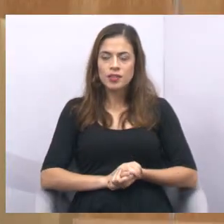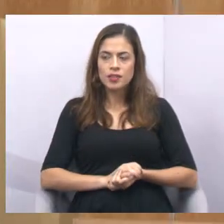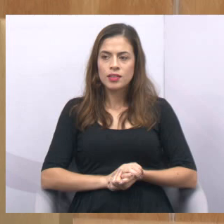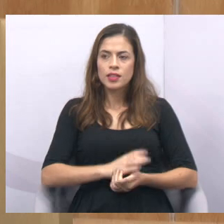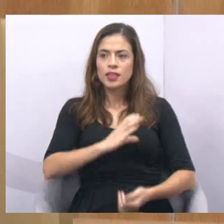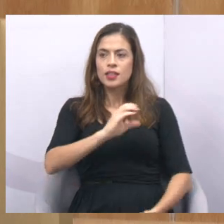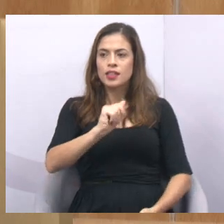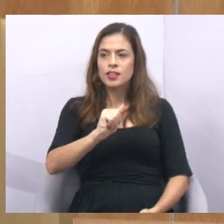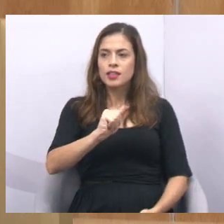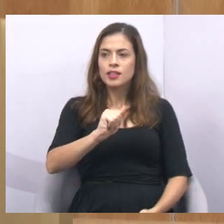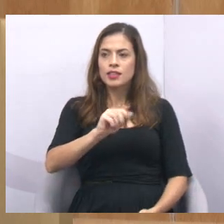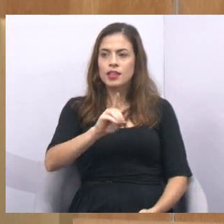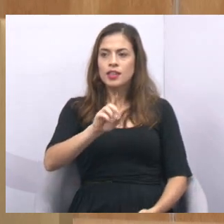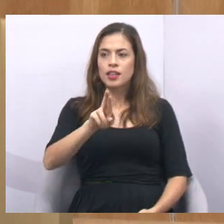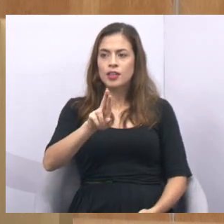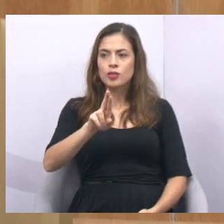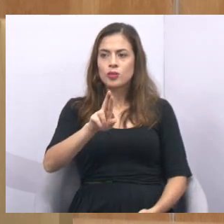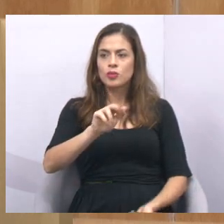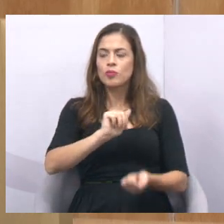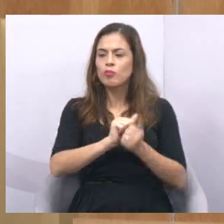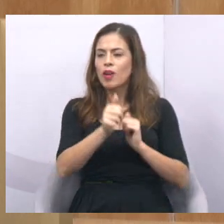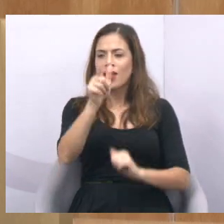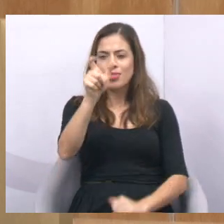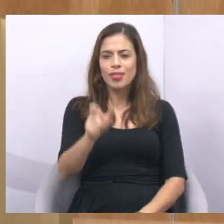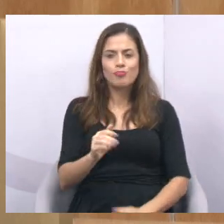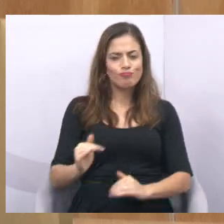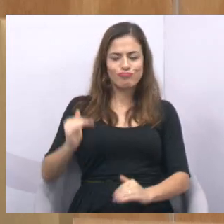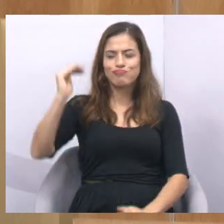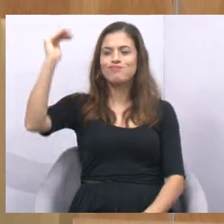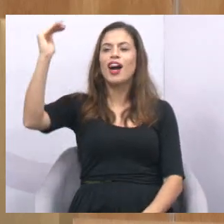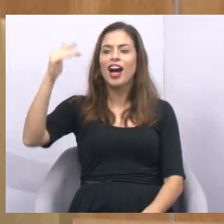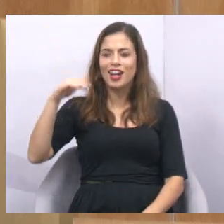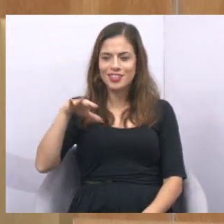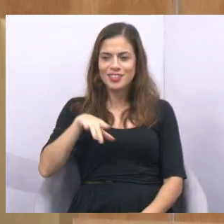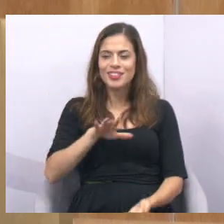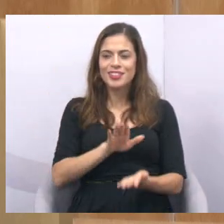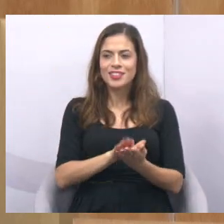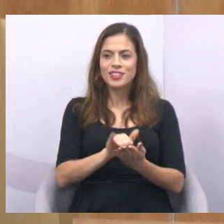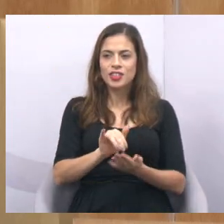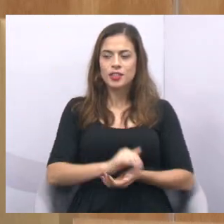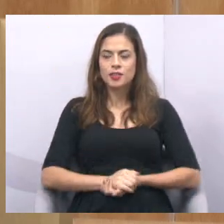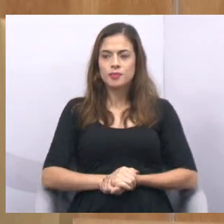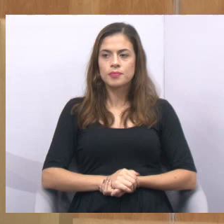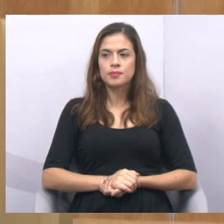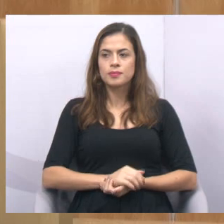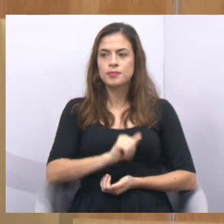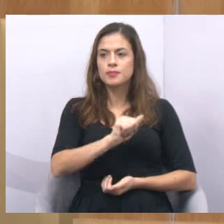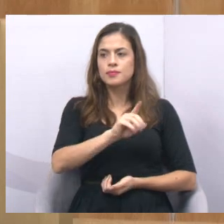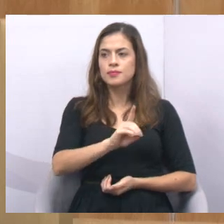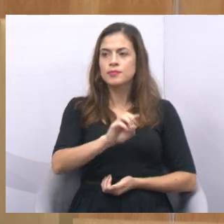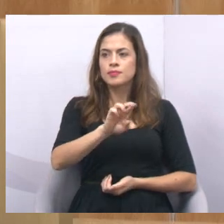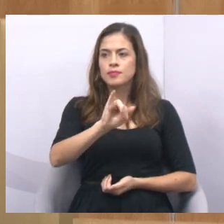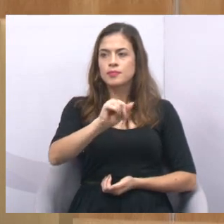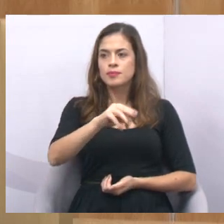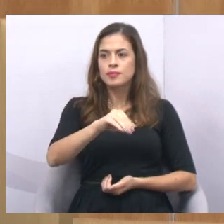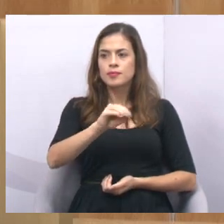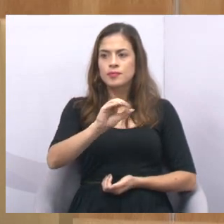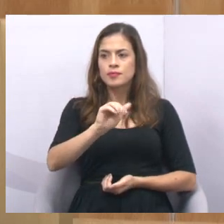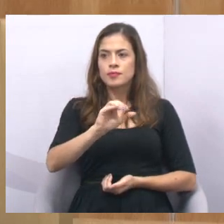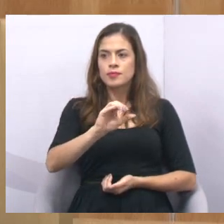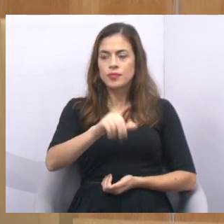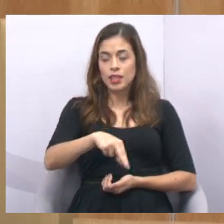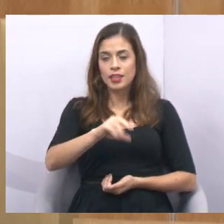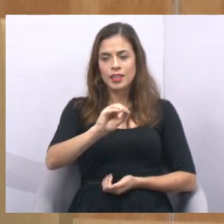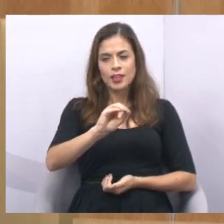Cadum, um atleta do alto rendimento aqui do nosso município, Adriano, um amigo pessoal, também está aí